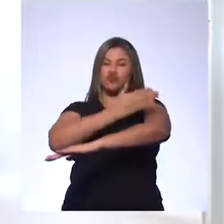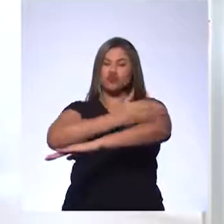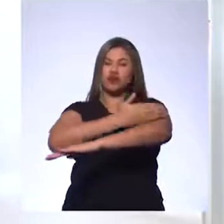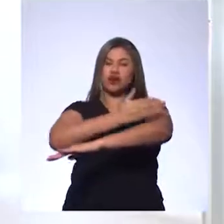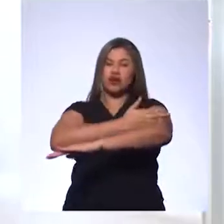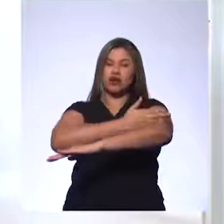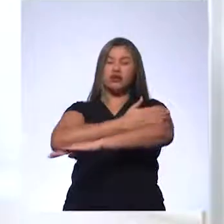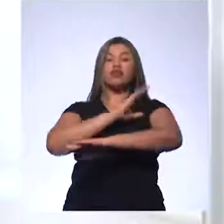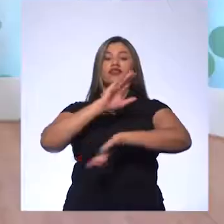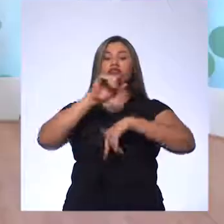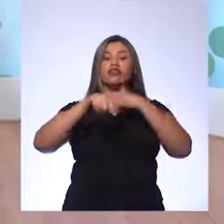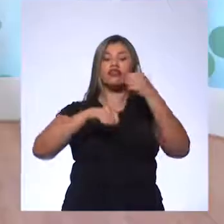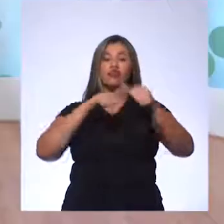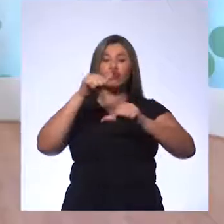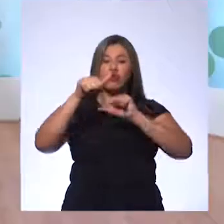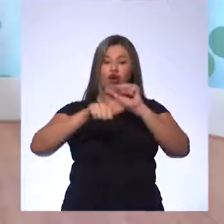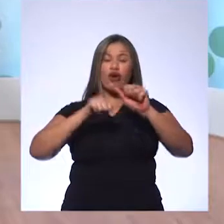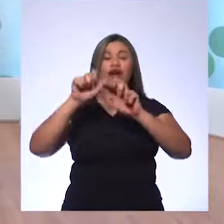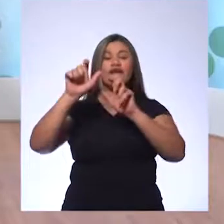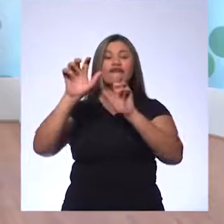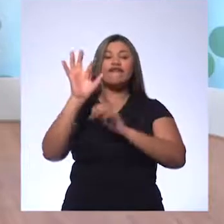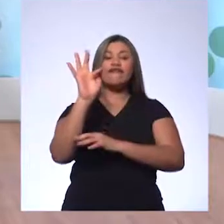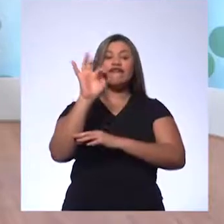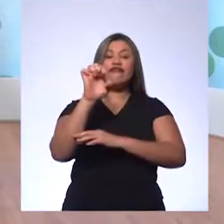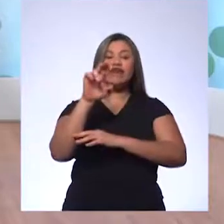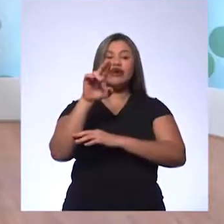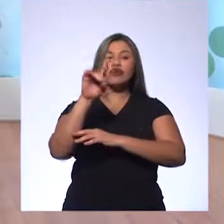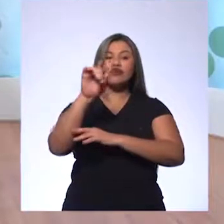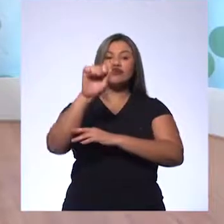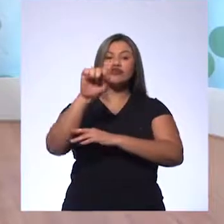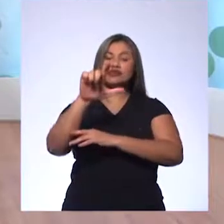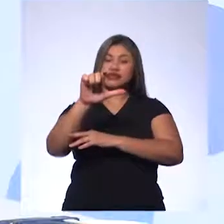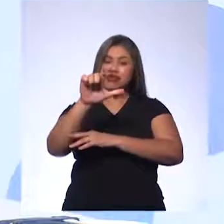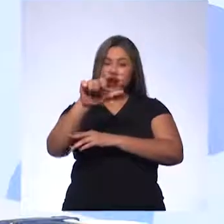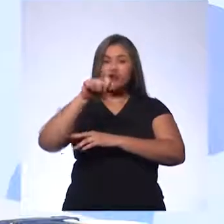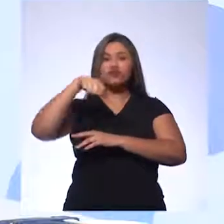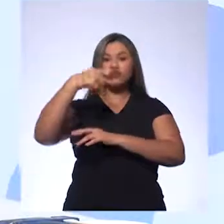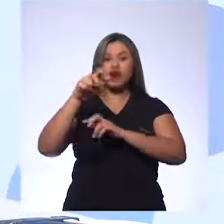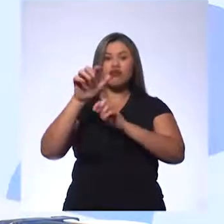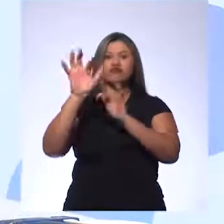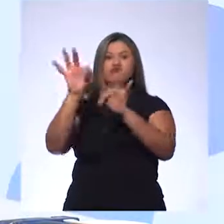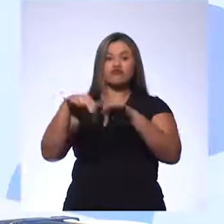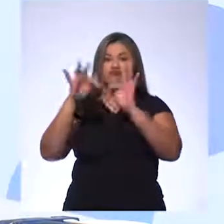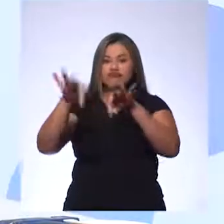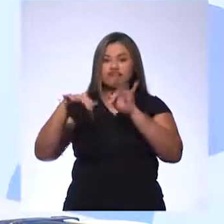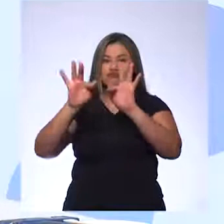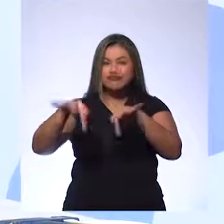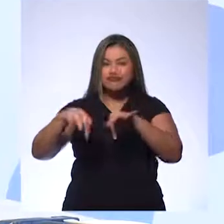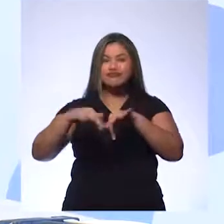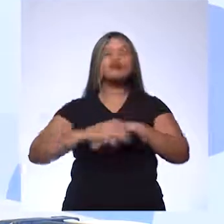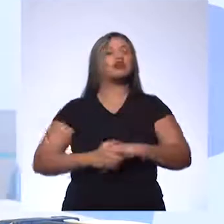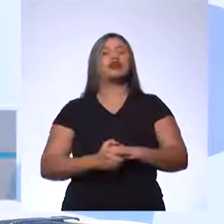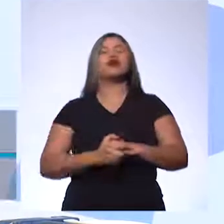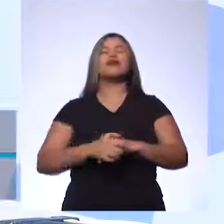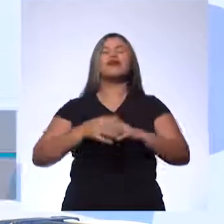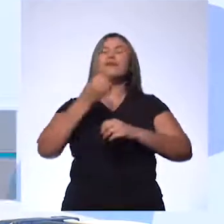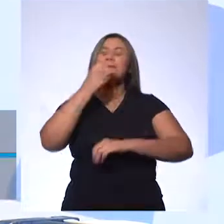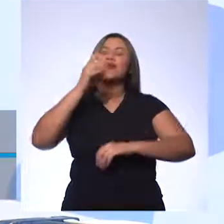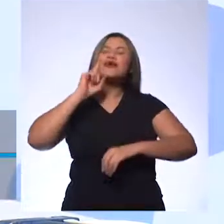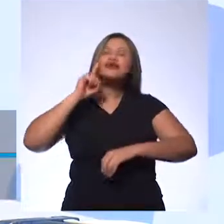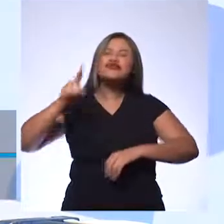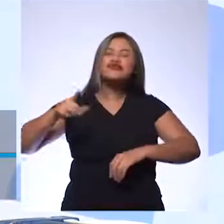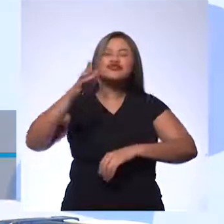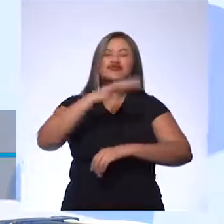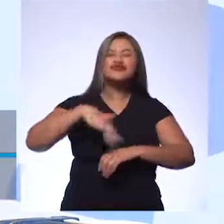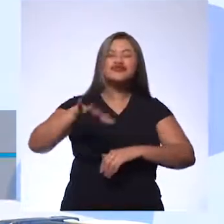é muito lustre aqui professora Fernanda brigada Bom dia professora Bom Dia turma do 6º ano vamos ter uma muito bacana hoje